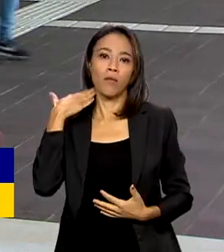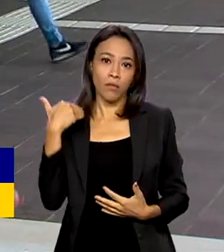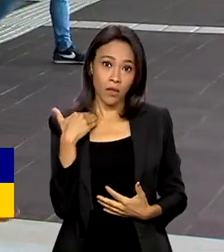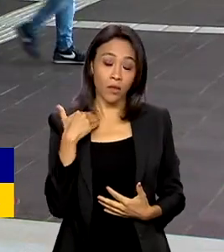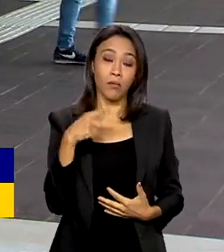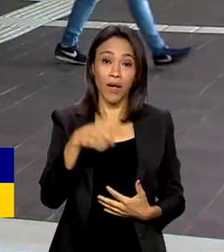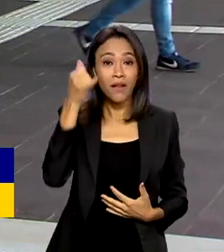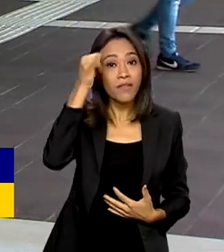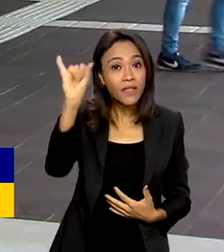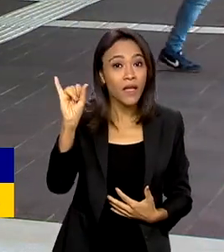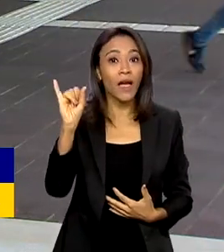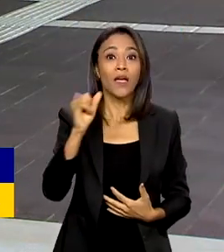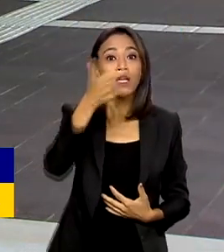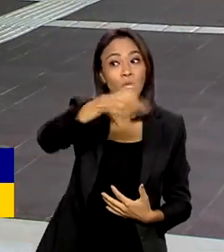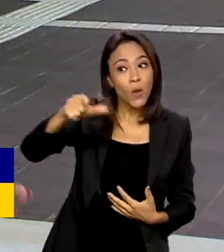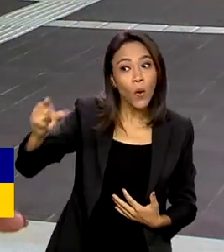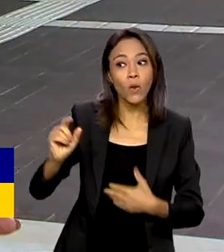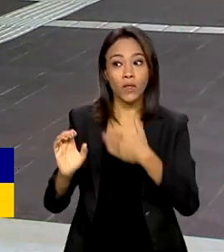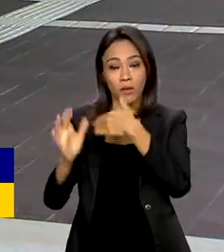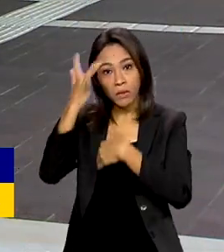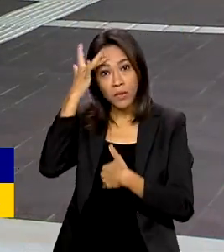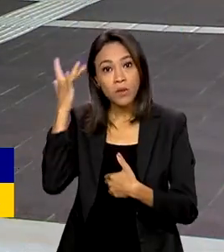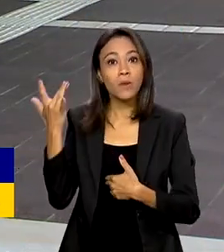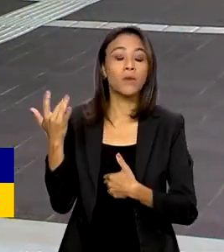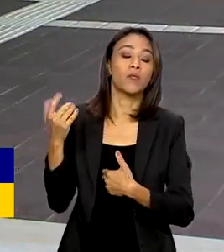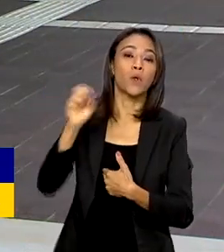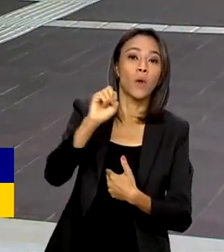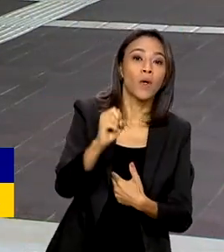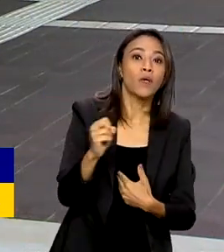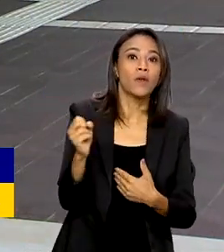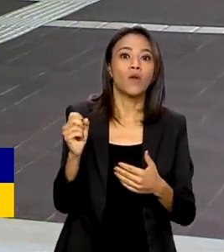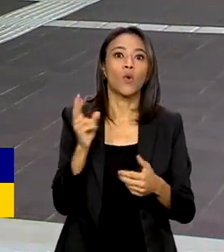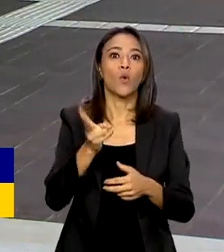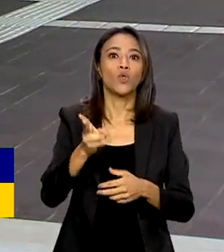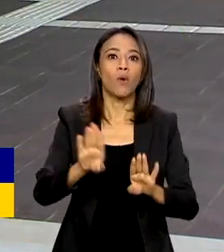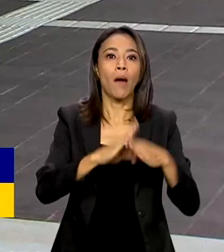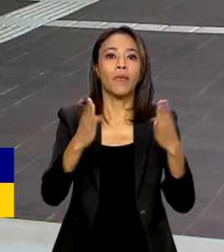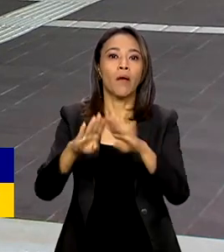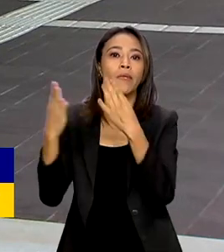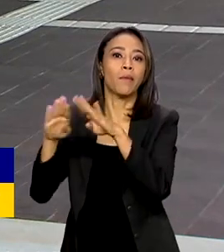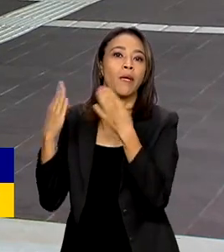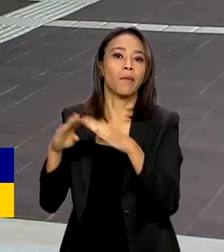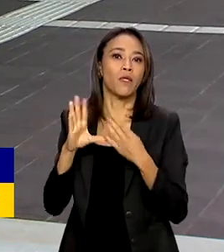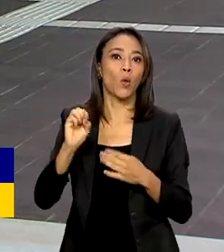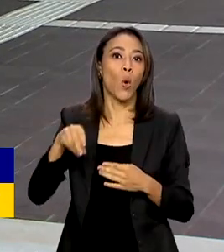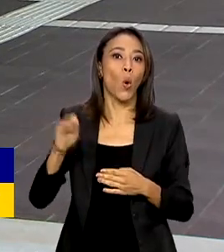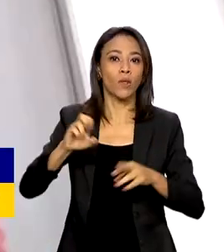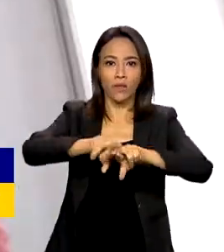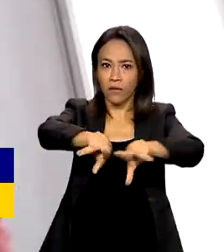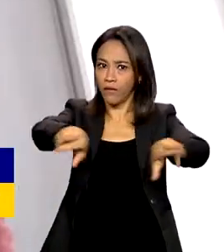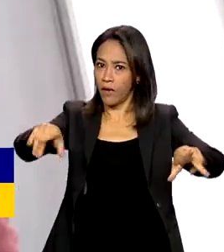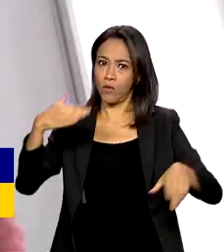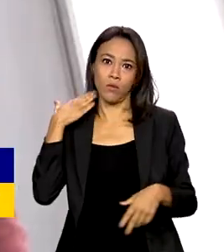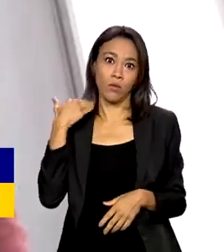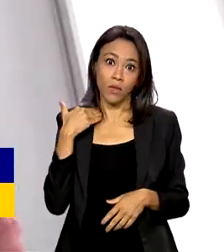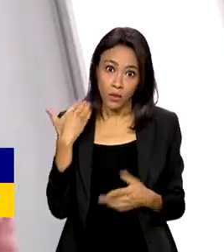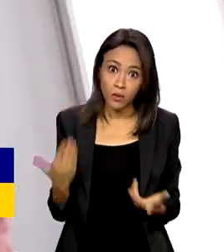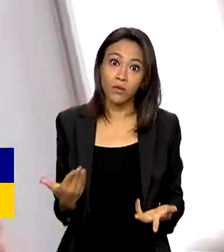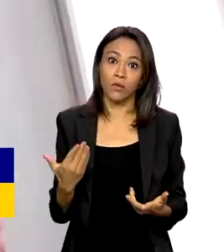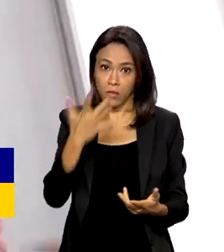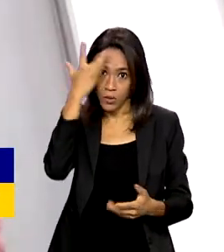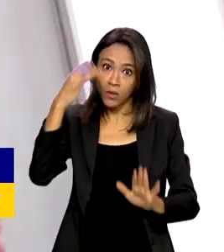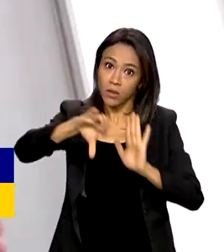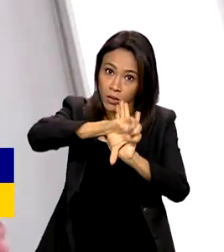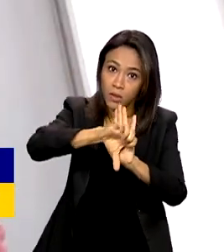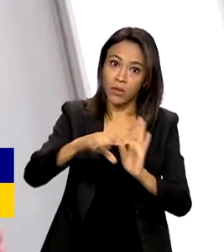deve impedir que laranjas ou fraudadores continuem abrindo contas em diferentes instituições. Sempre quando alguém for abrir uma